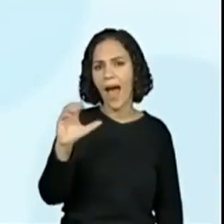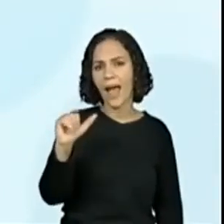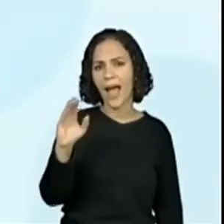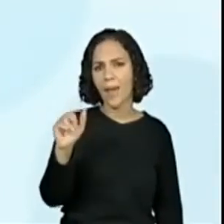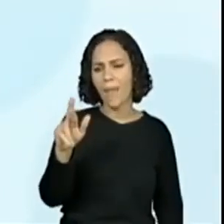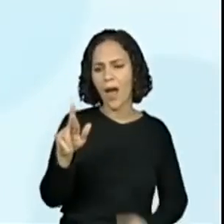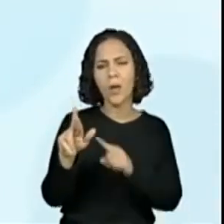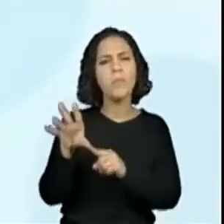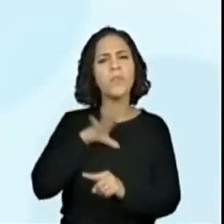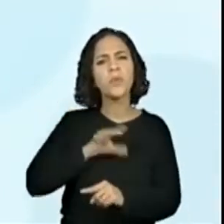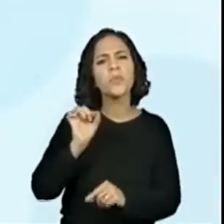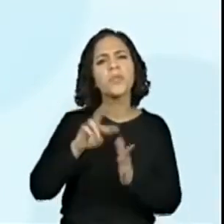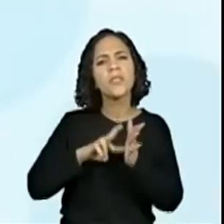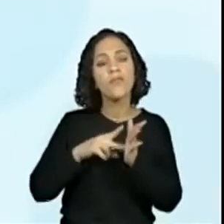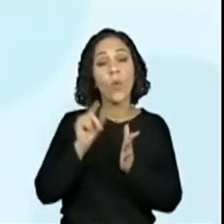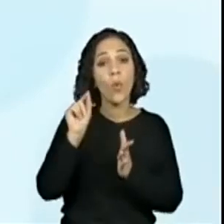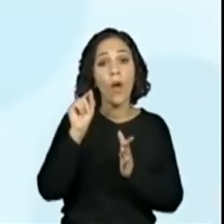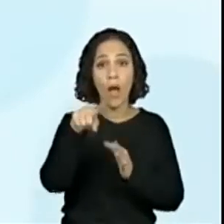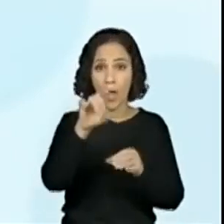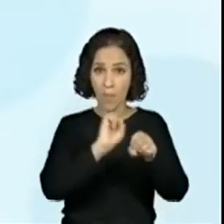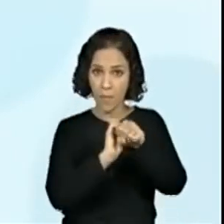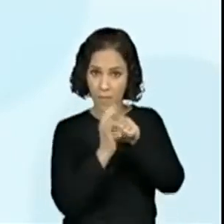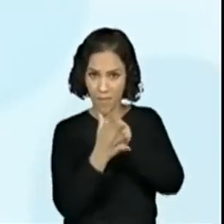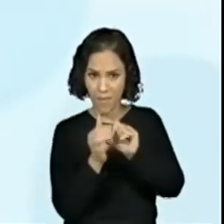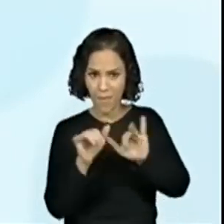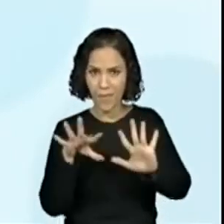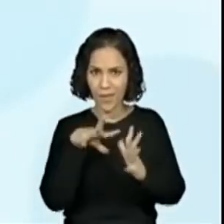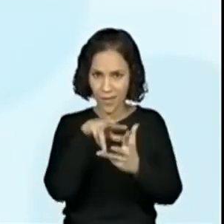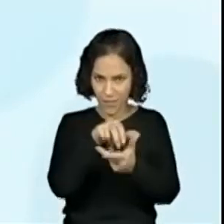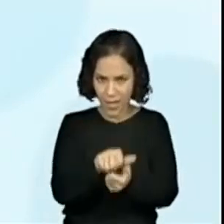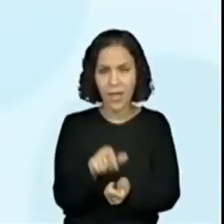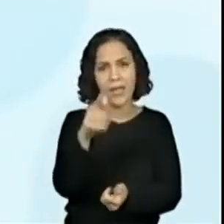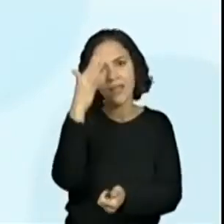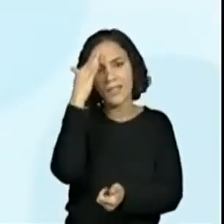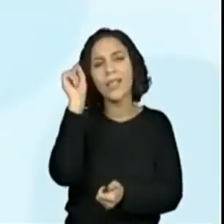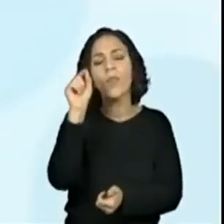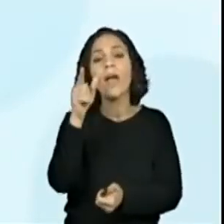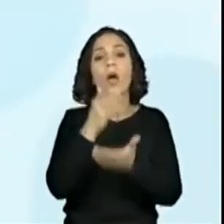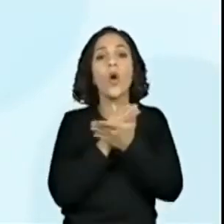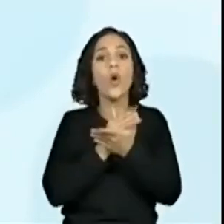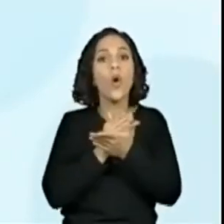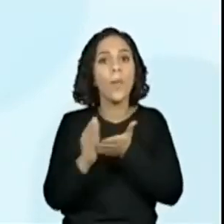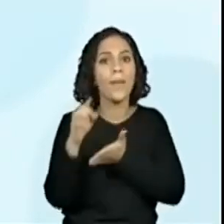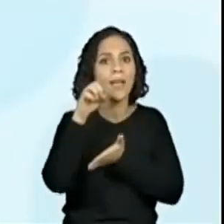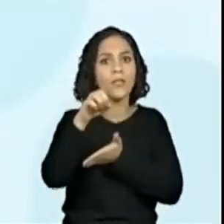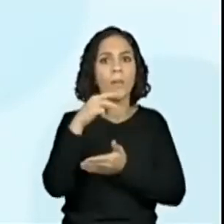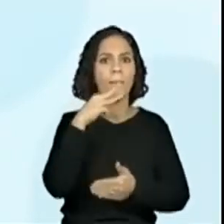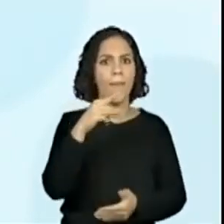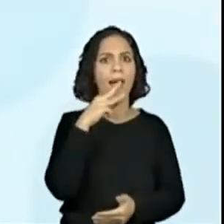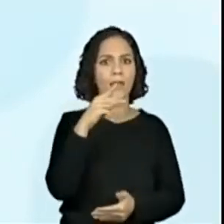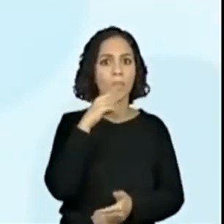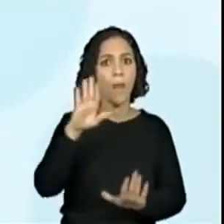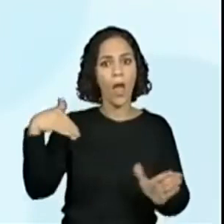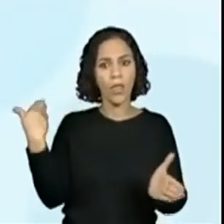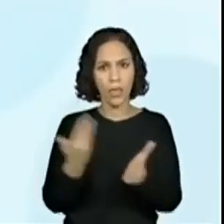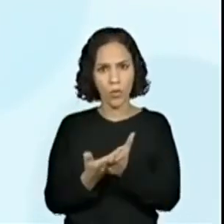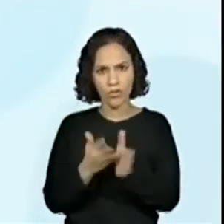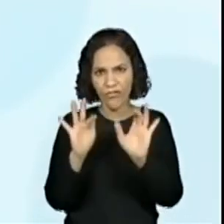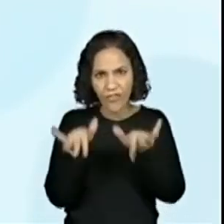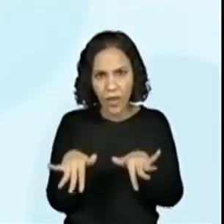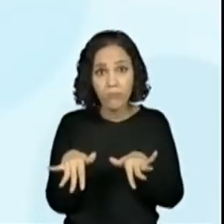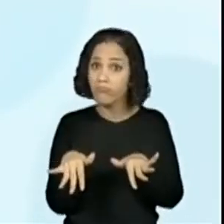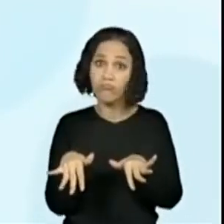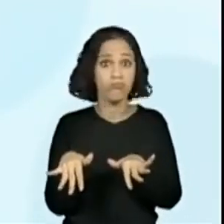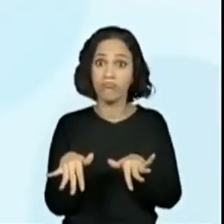é a quarentena tudo mas eh essa reportagem não é do Brasil Então já vende um tempo